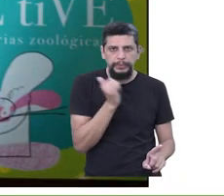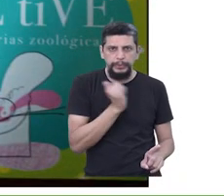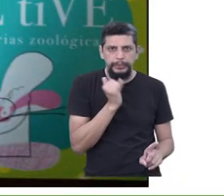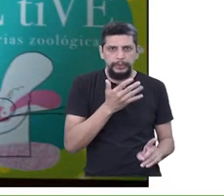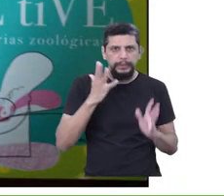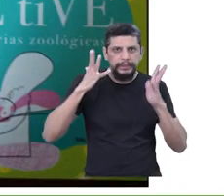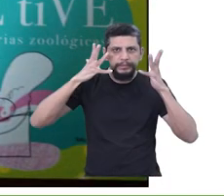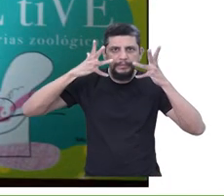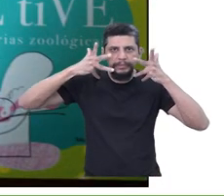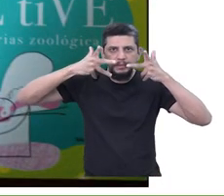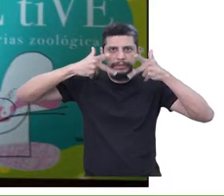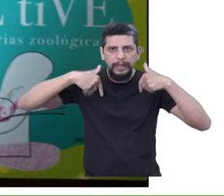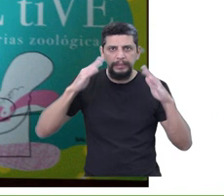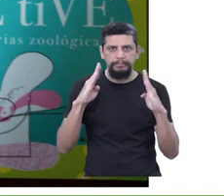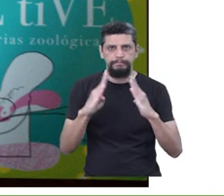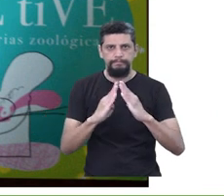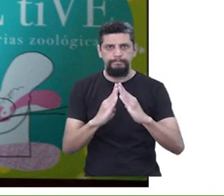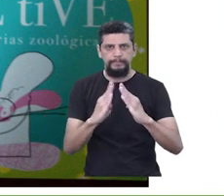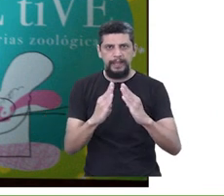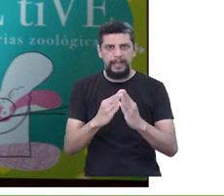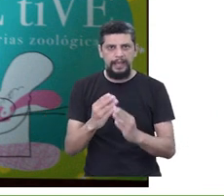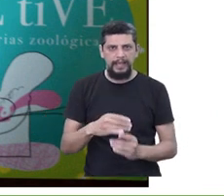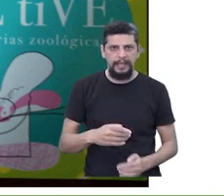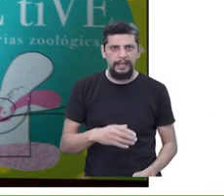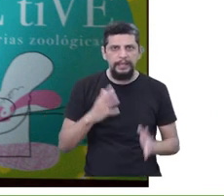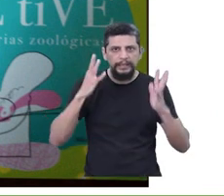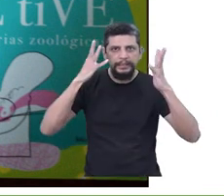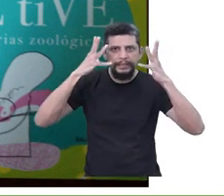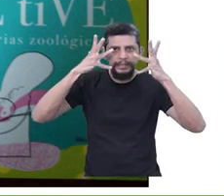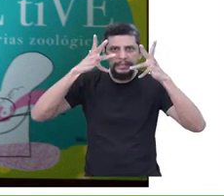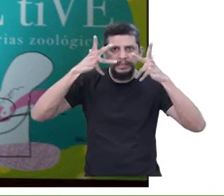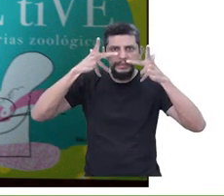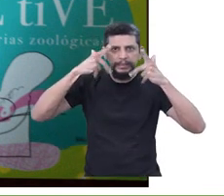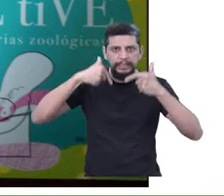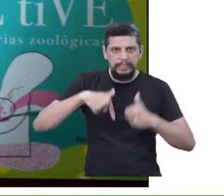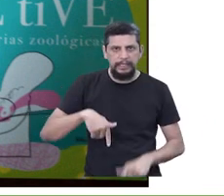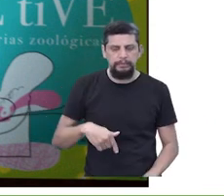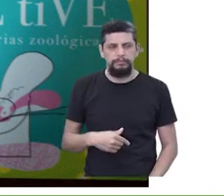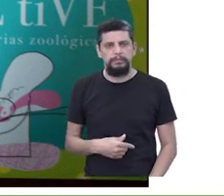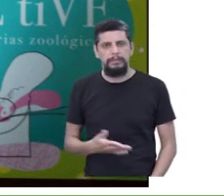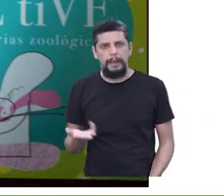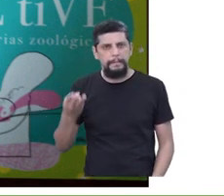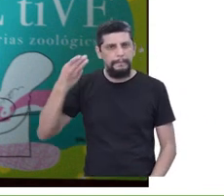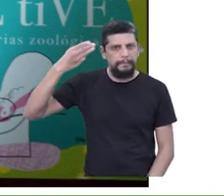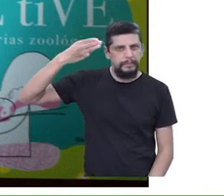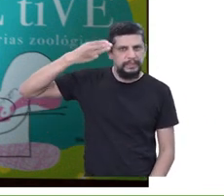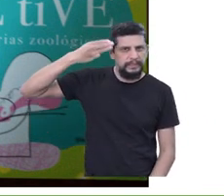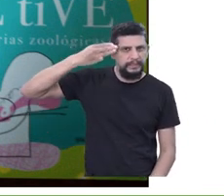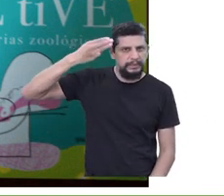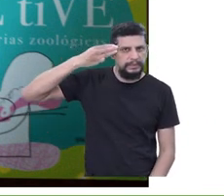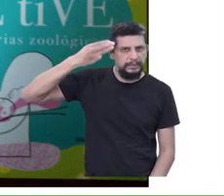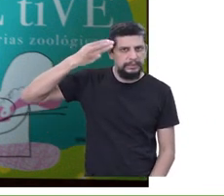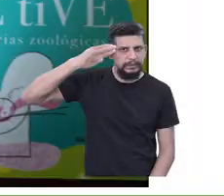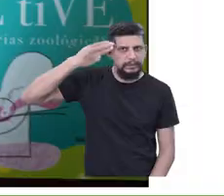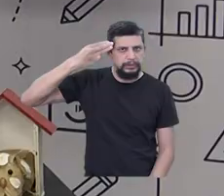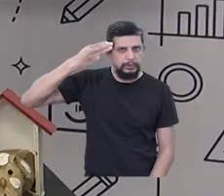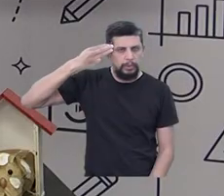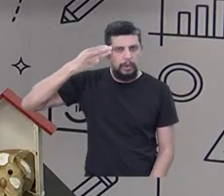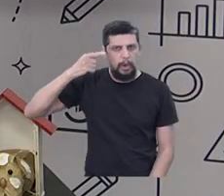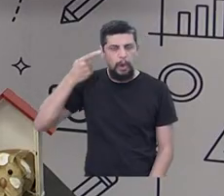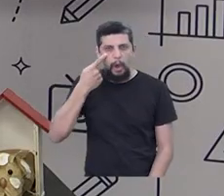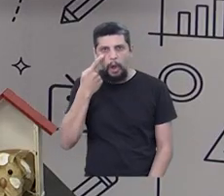dela com os animais de estimação dela. É Os Bichos que Tive, Memórias